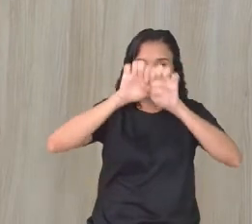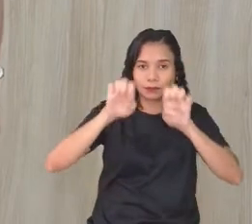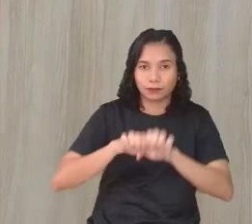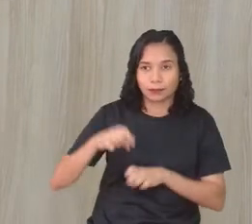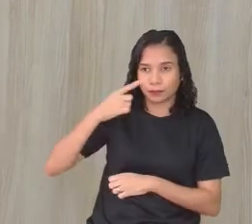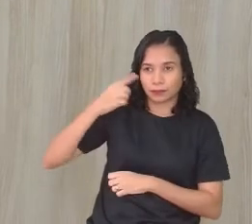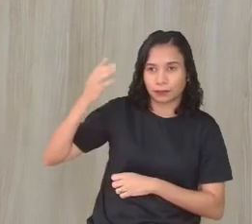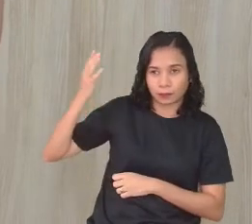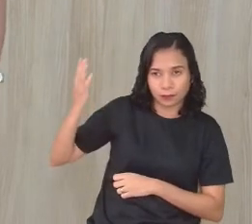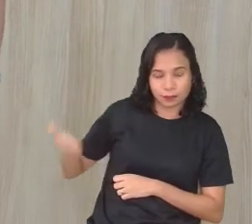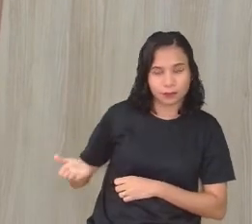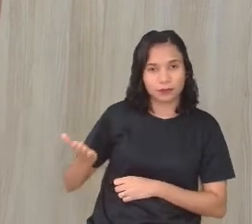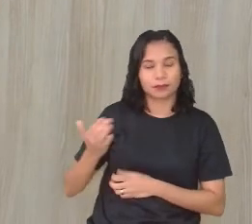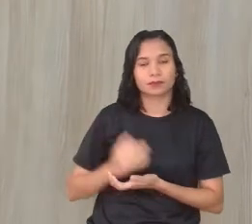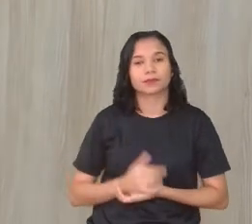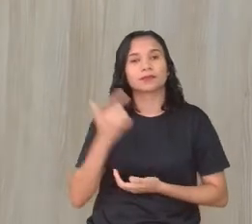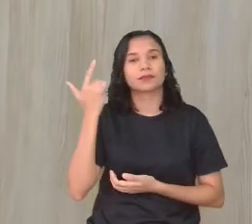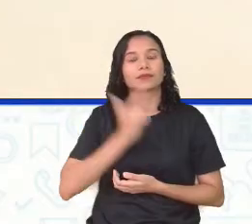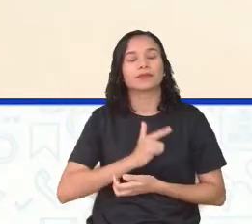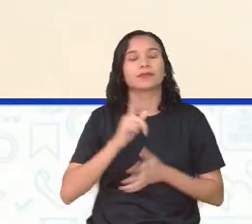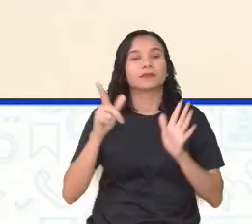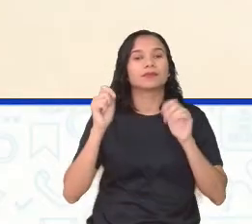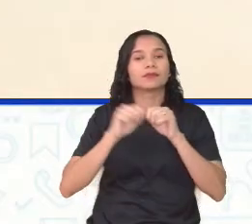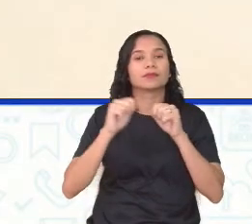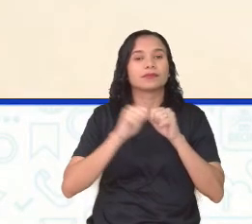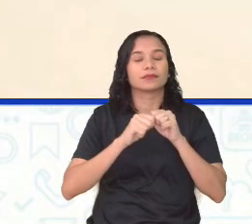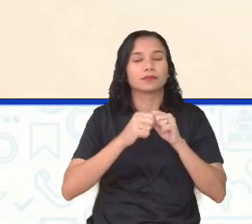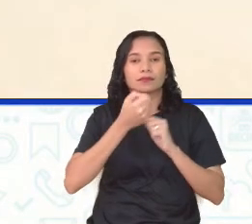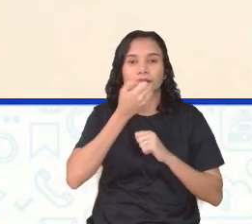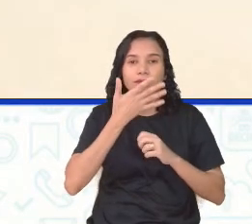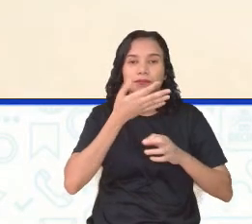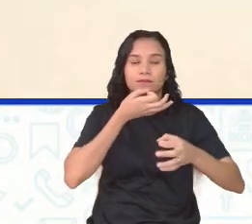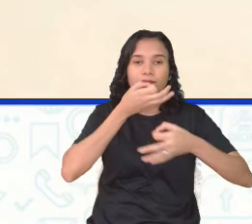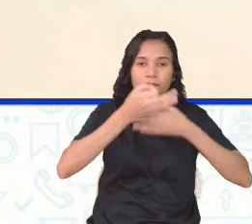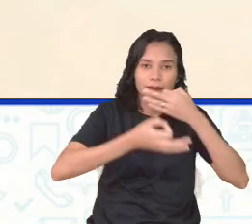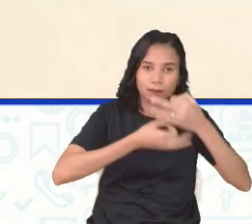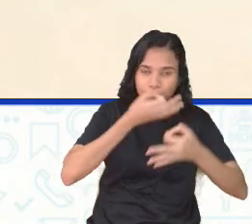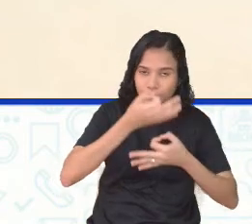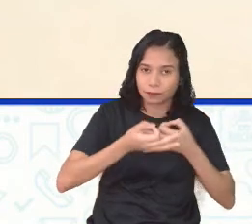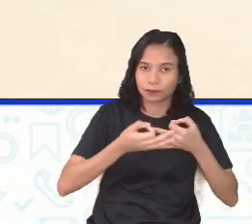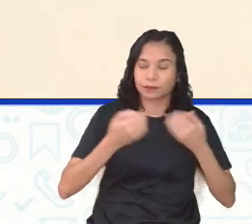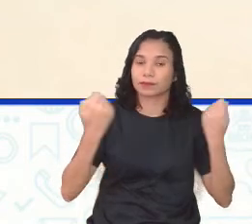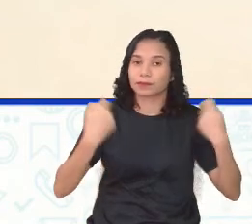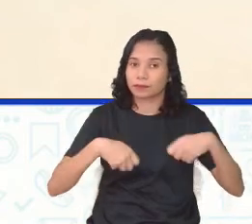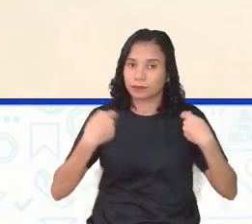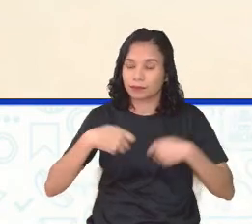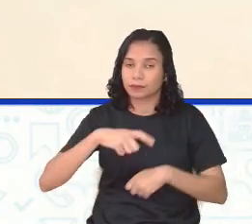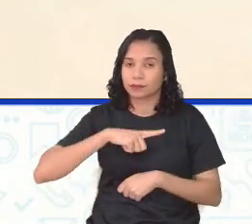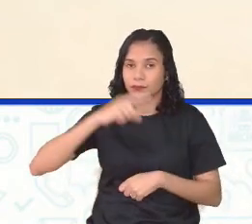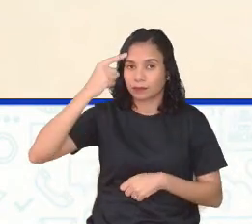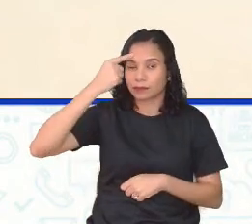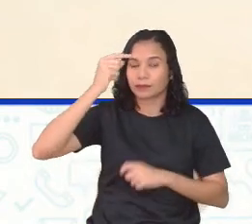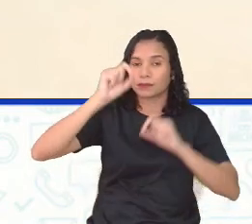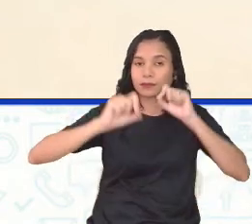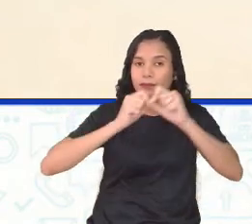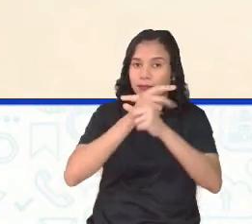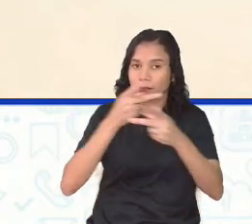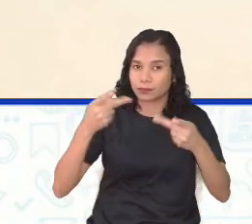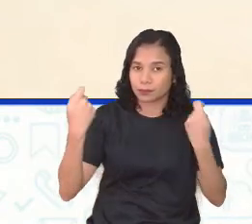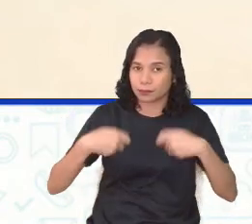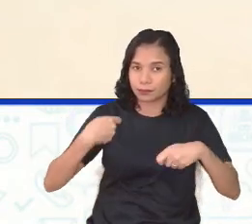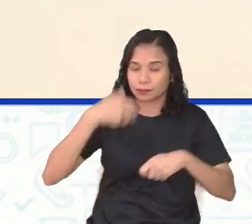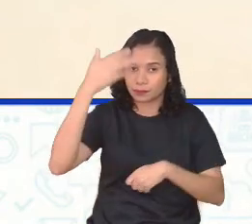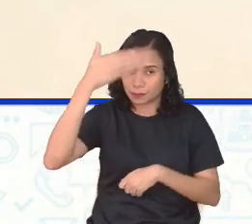forma. Então, para construir uma boa argumentação, tenha em mente o que você quer